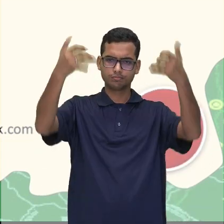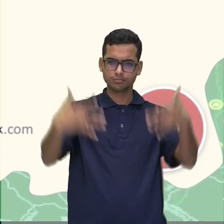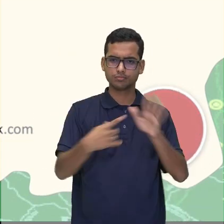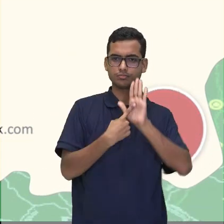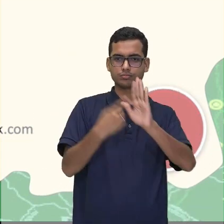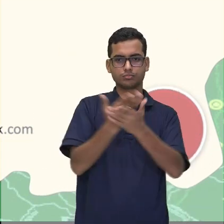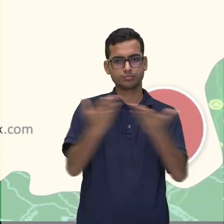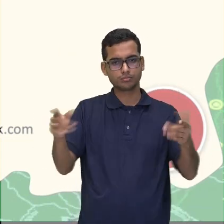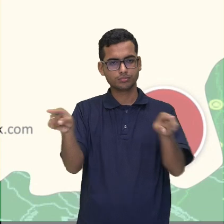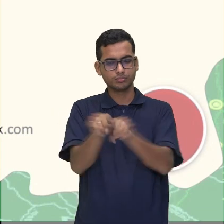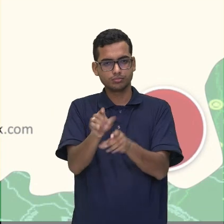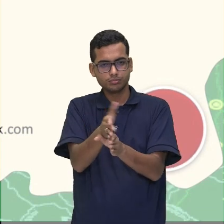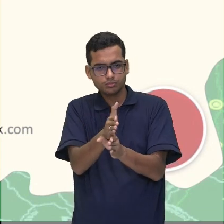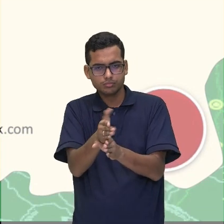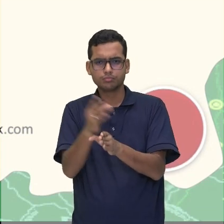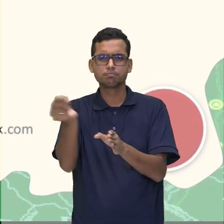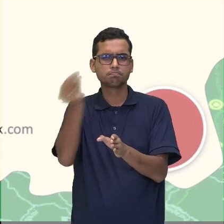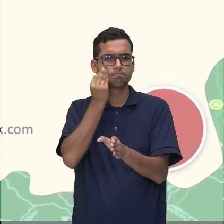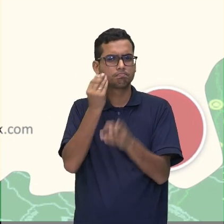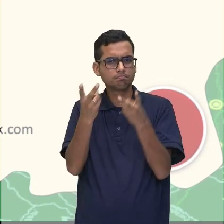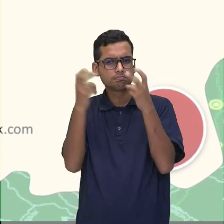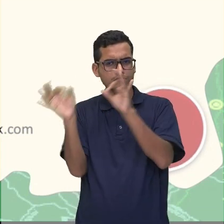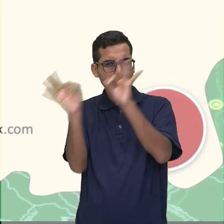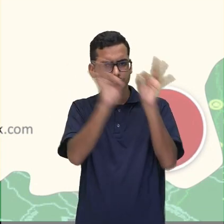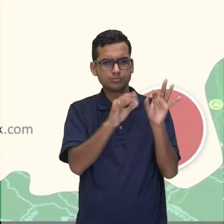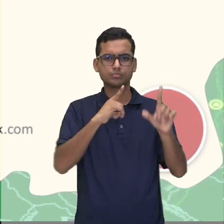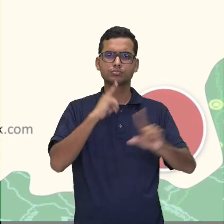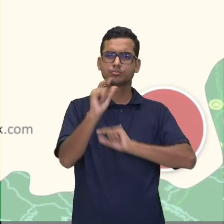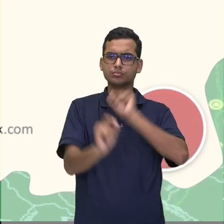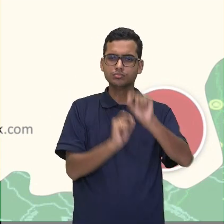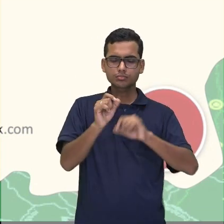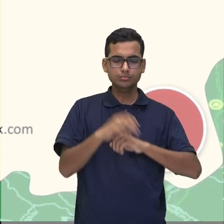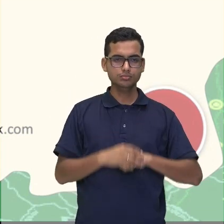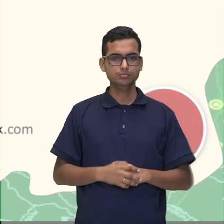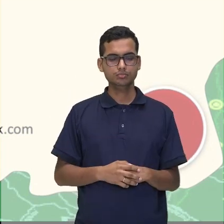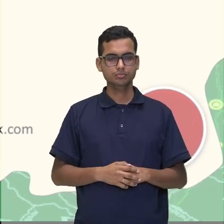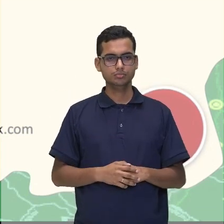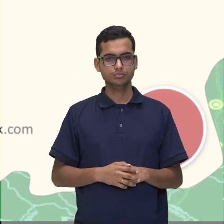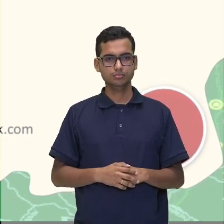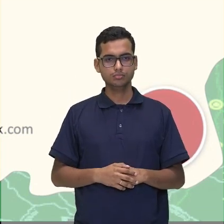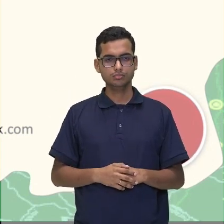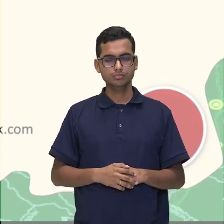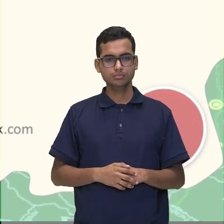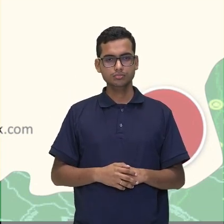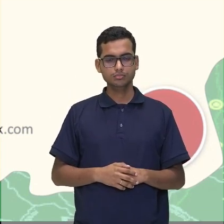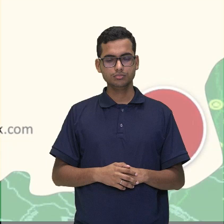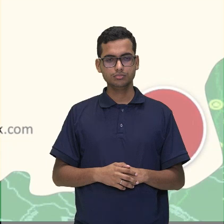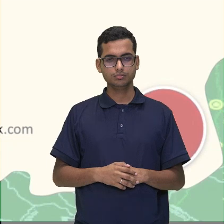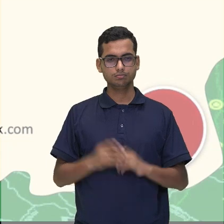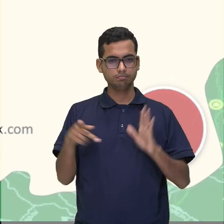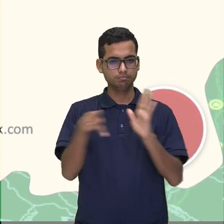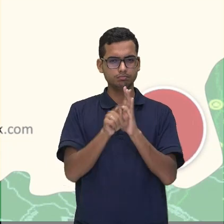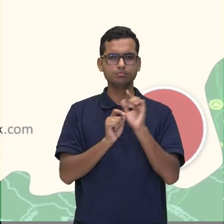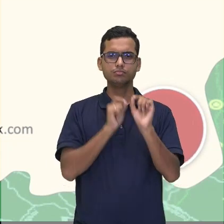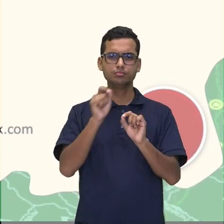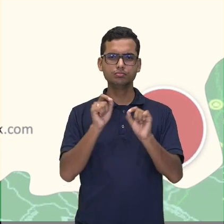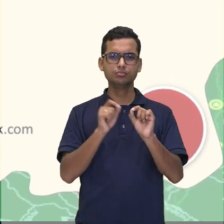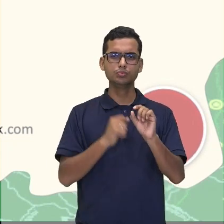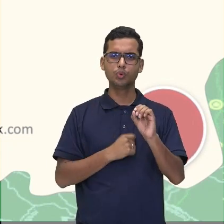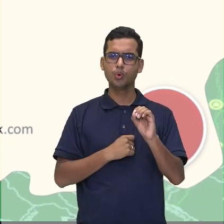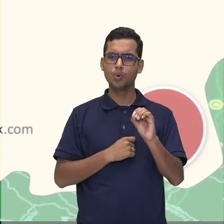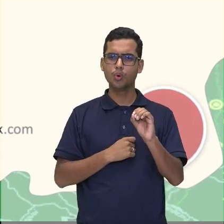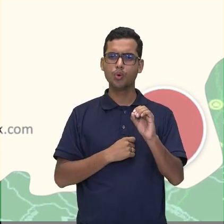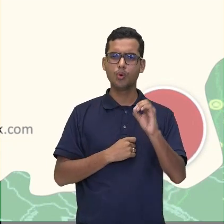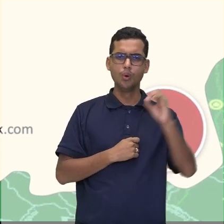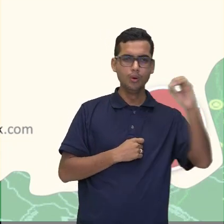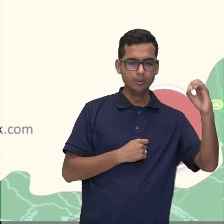aí observem, olha, que ele chega ali na parte mais a oeste, né, da América do Sul, tá